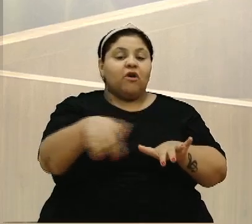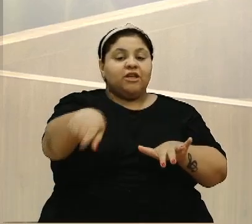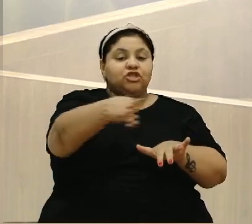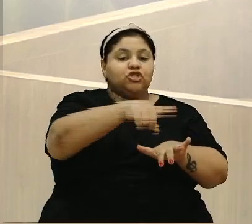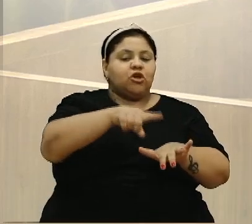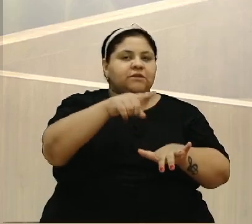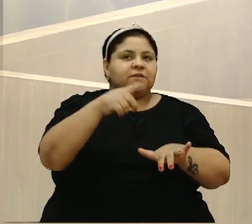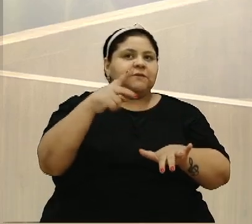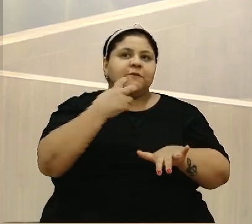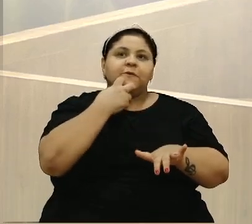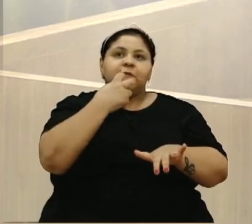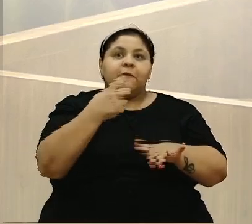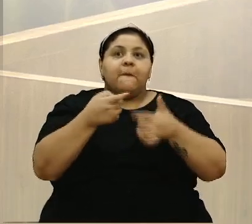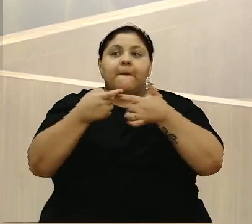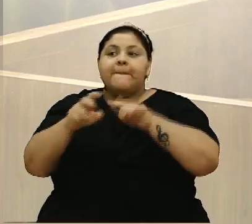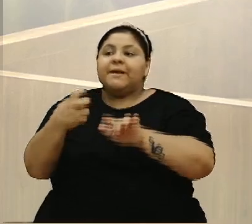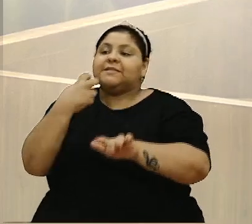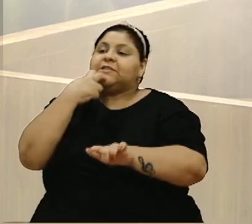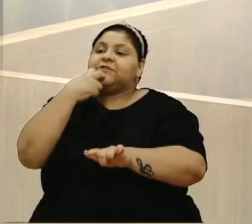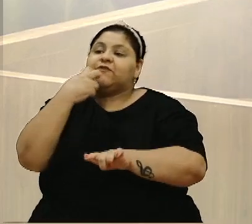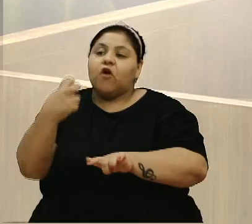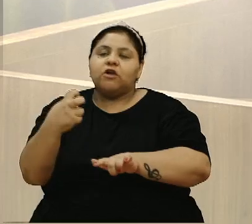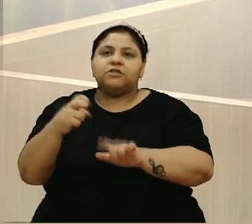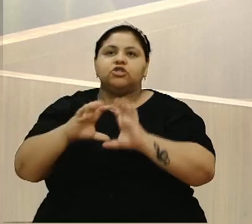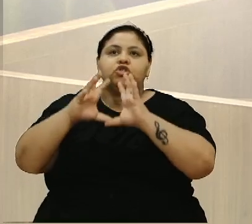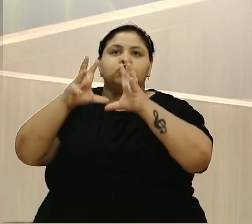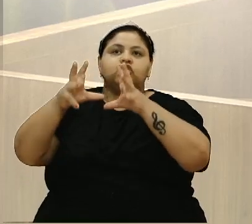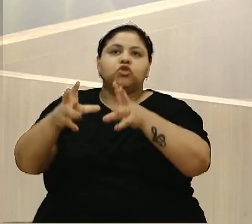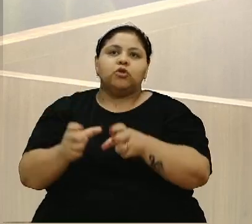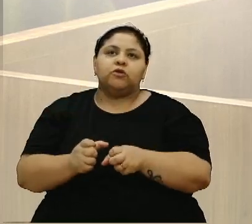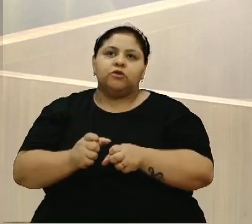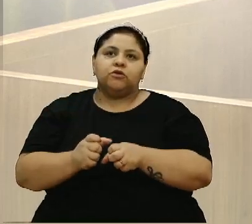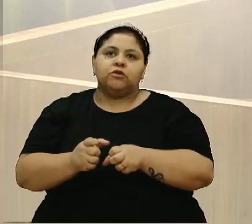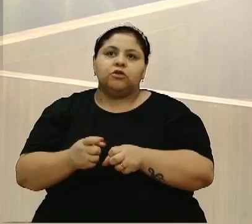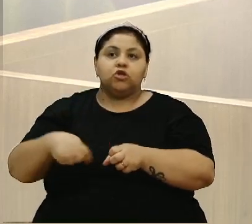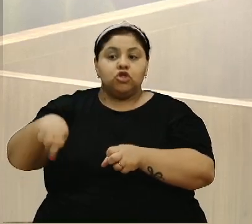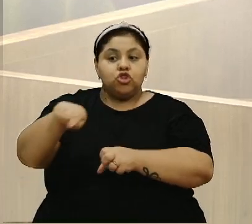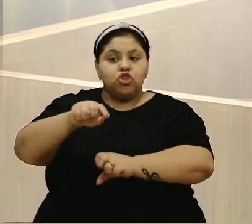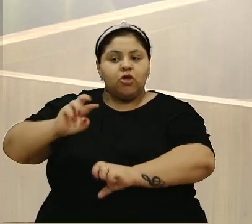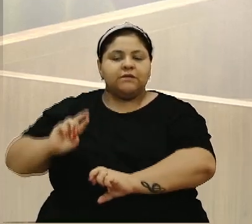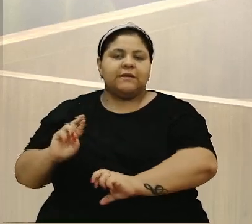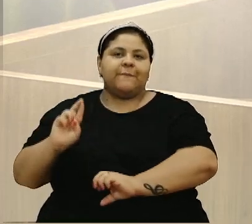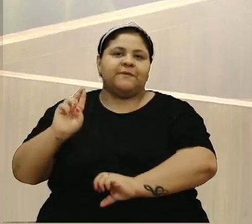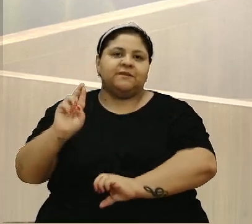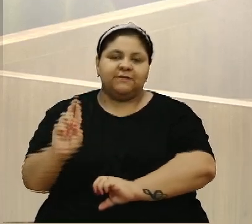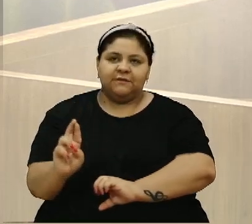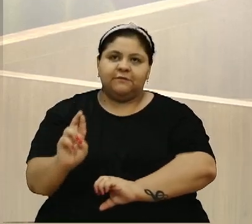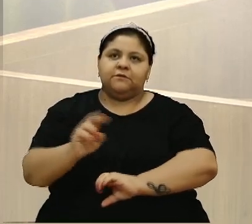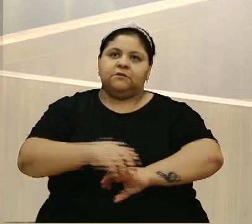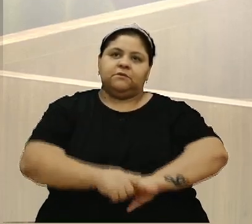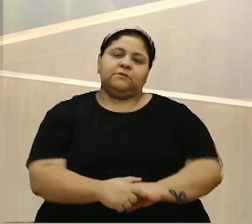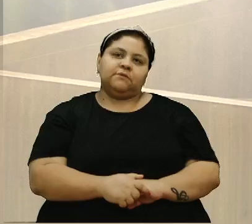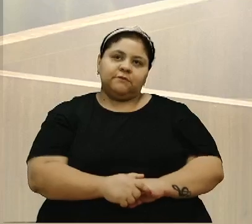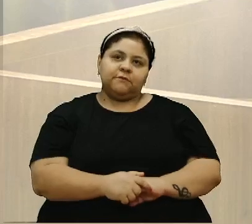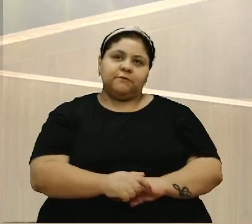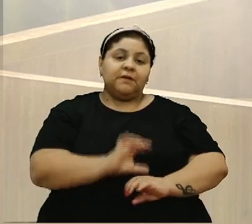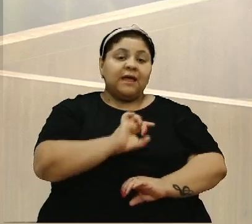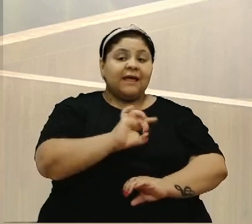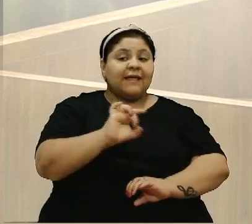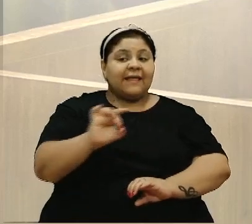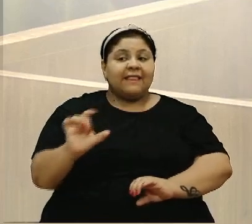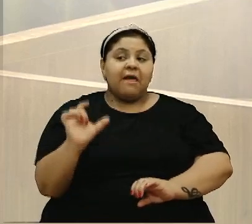vozes, mas são as vozes de todos aqueles que nós representamos. Cada